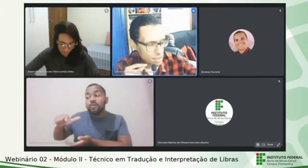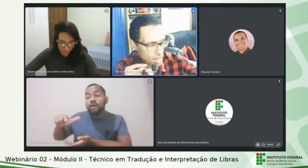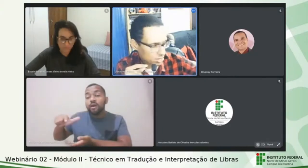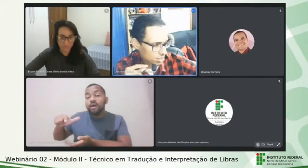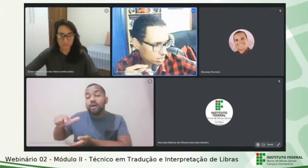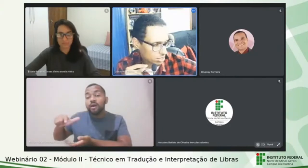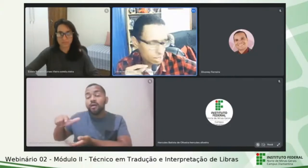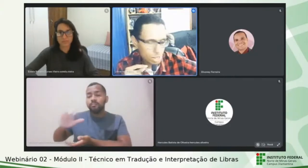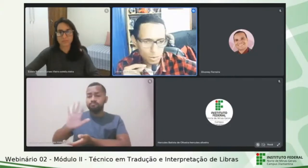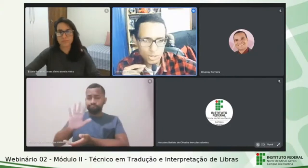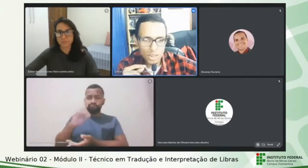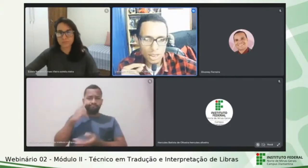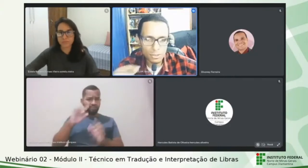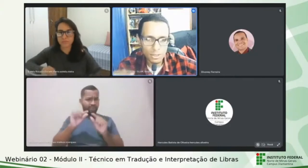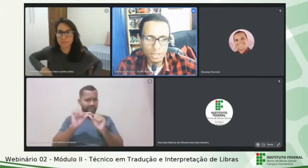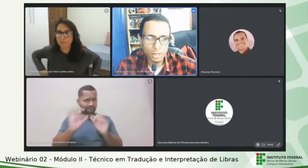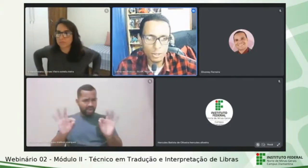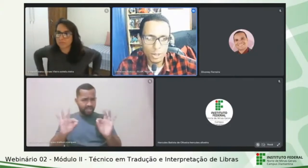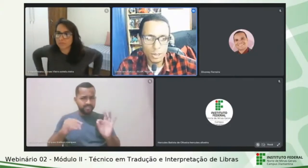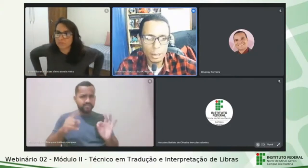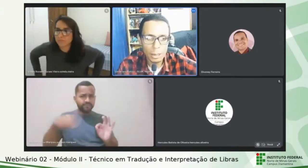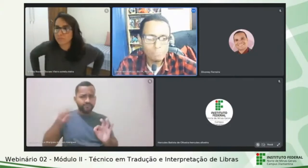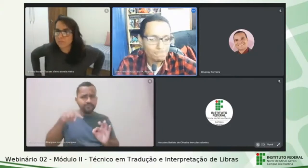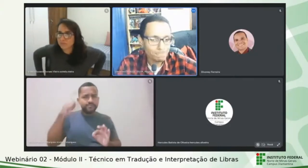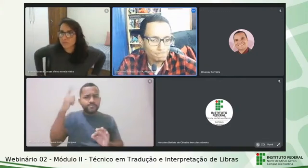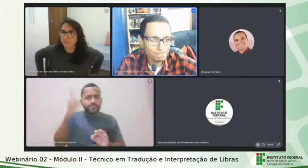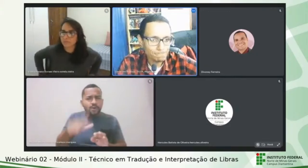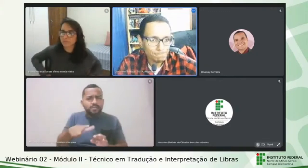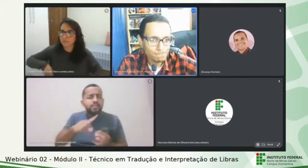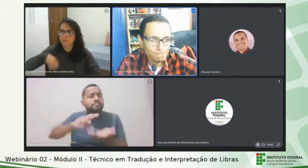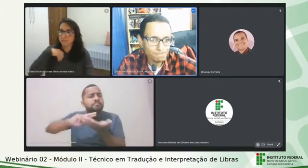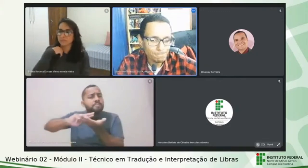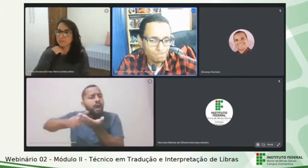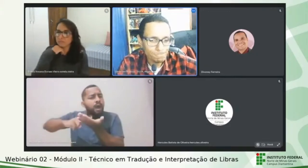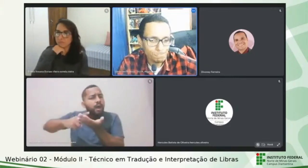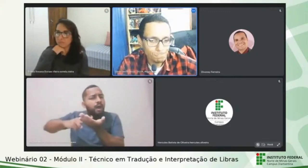Essa frase, eu conseguiria fazer a tradução dela?